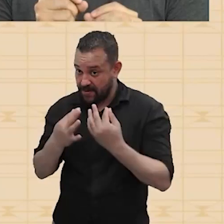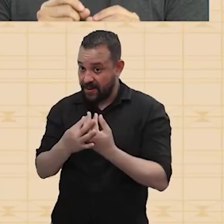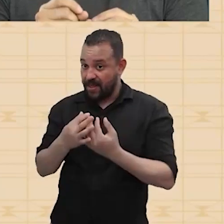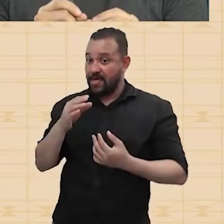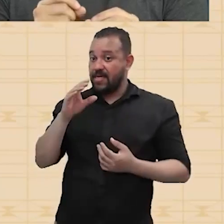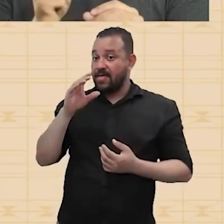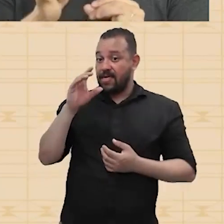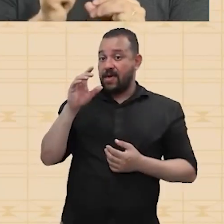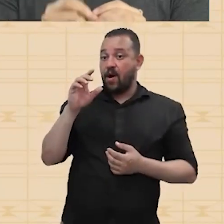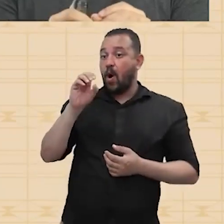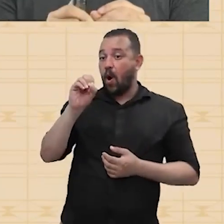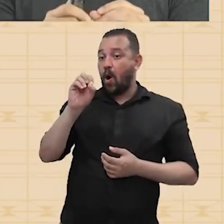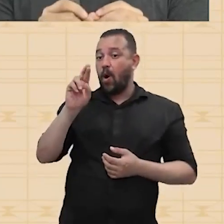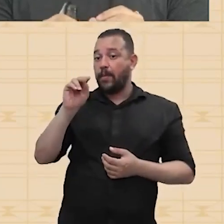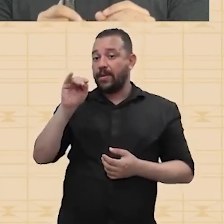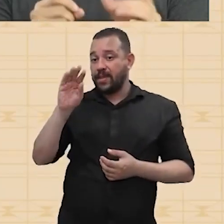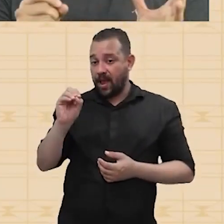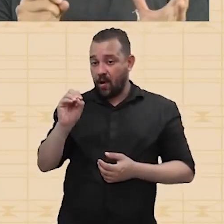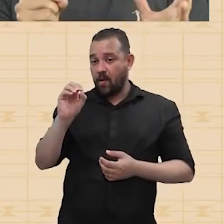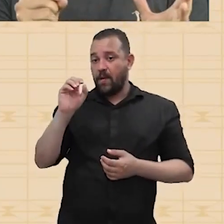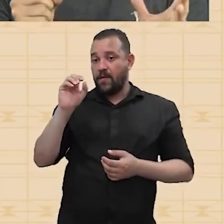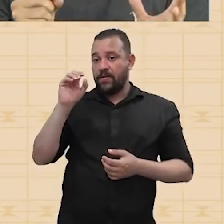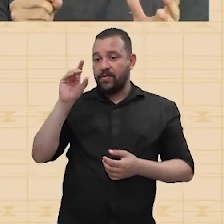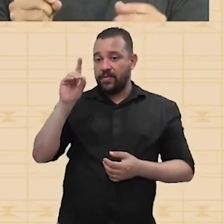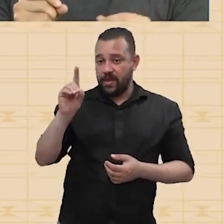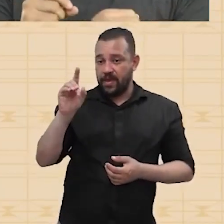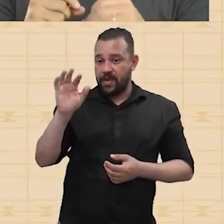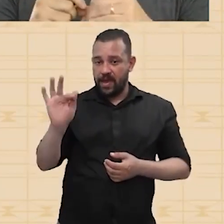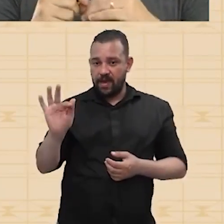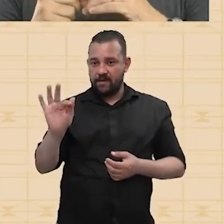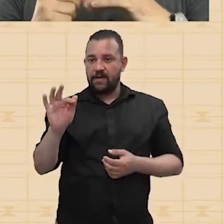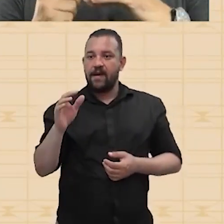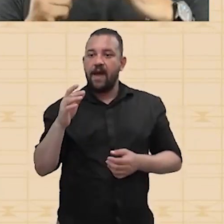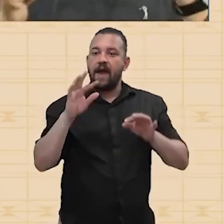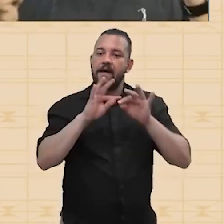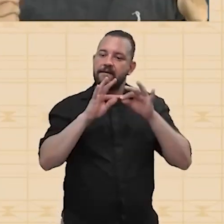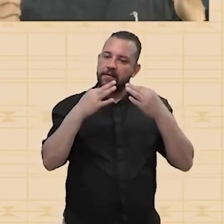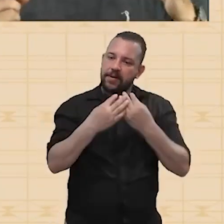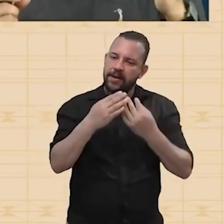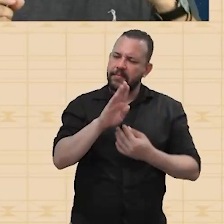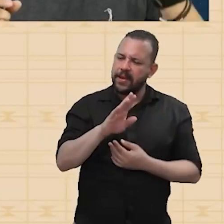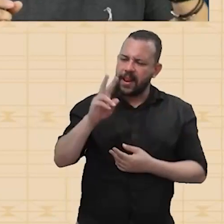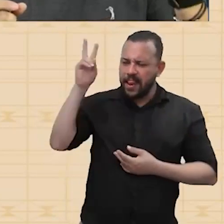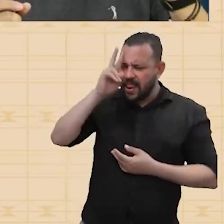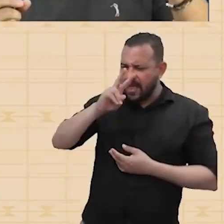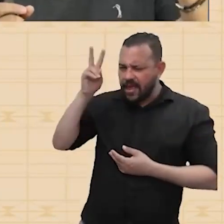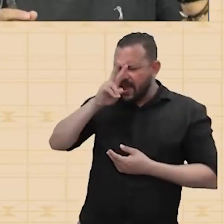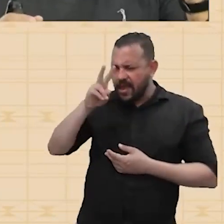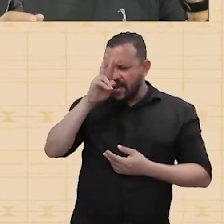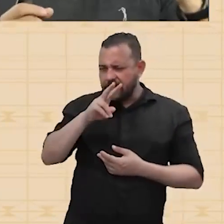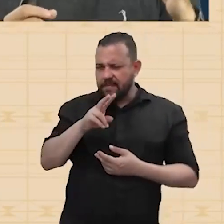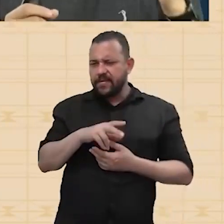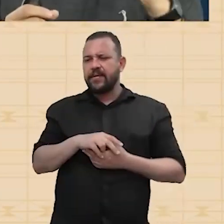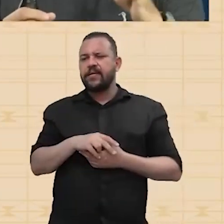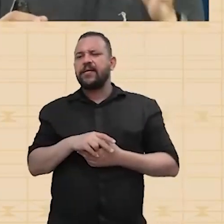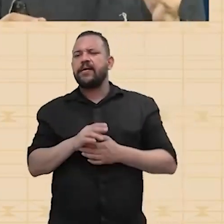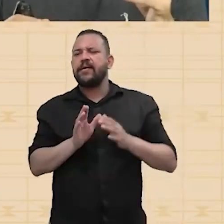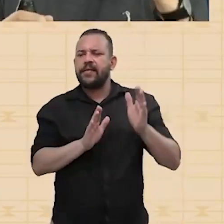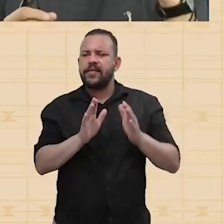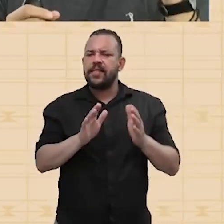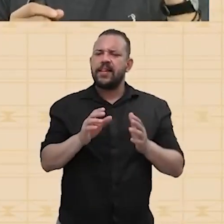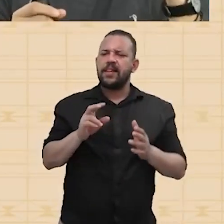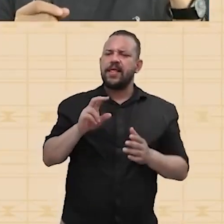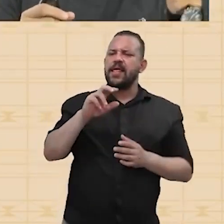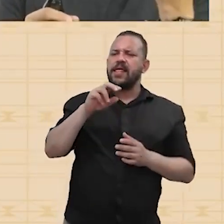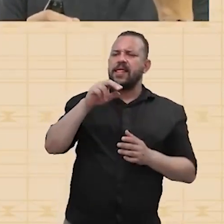à família B, tá? Lembra dos modelos lá, né? Nível, subnível, tá? Os